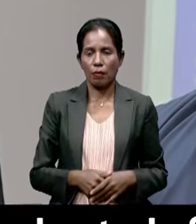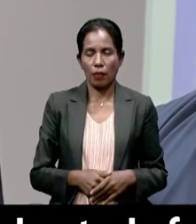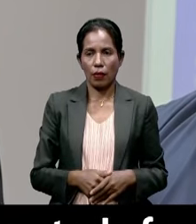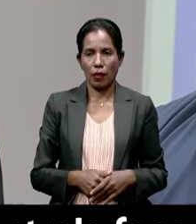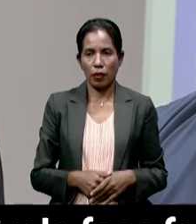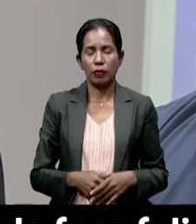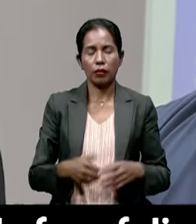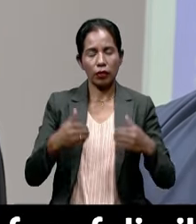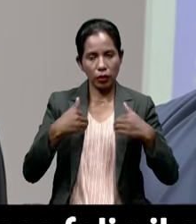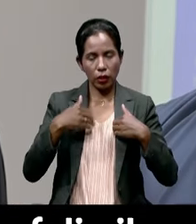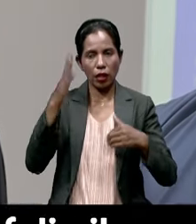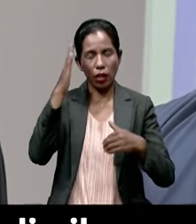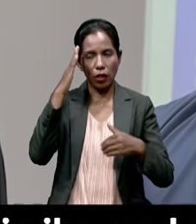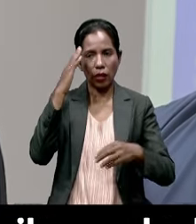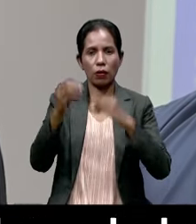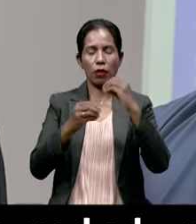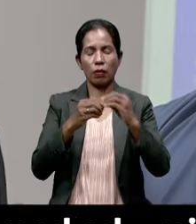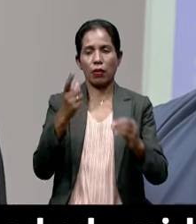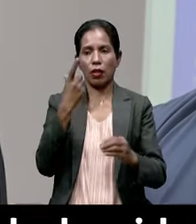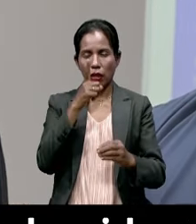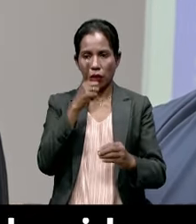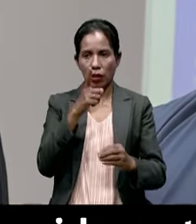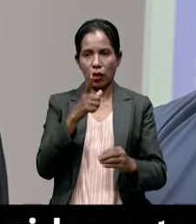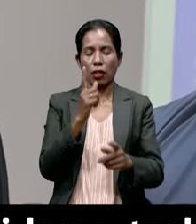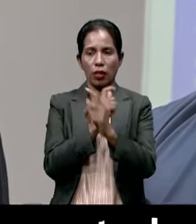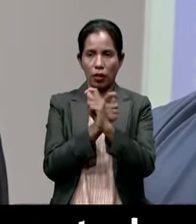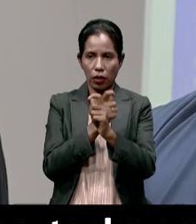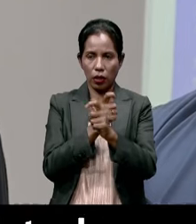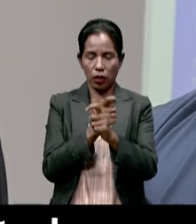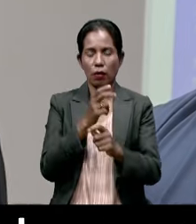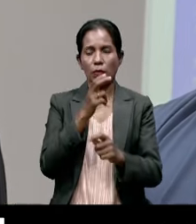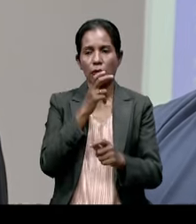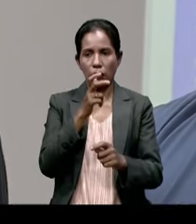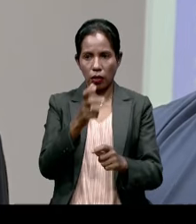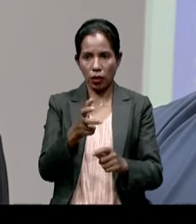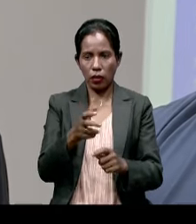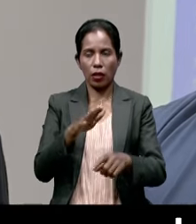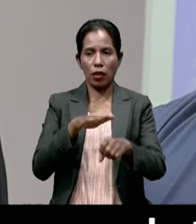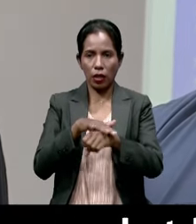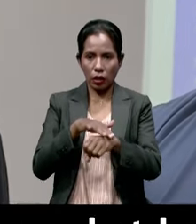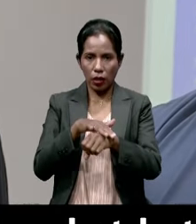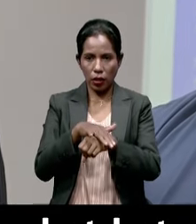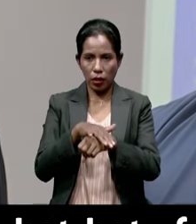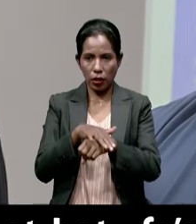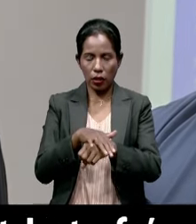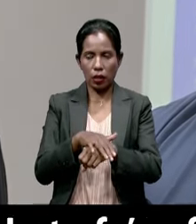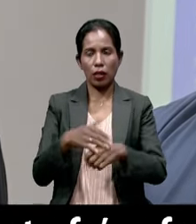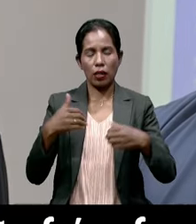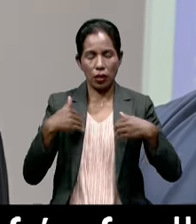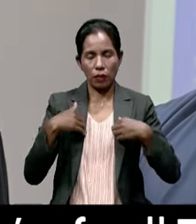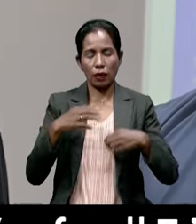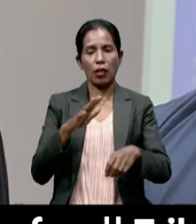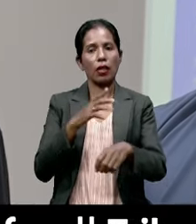Ia kunyesementu konaba lingua, lingua tetu, portugues, inglês, kari kihatan lingua